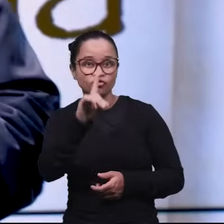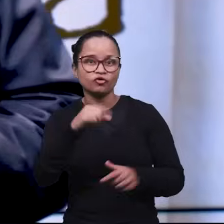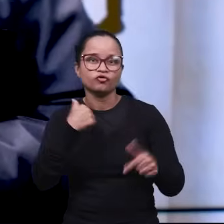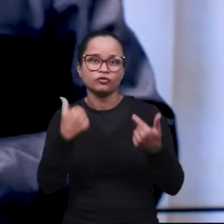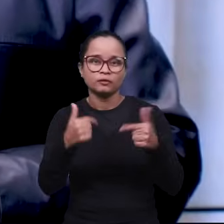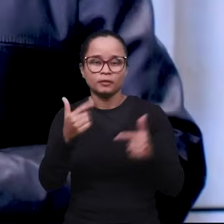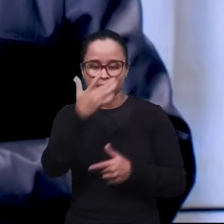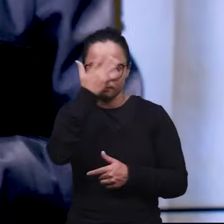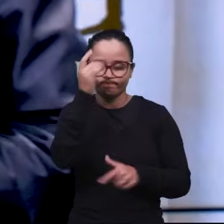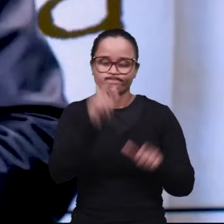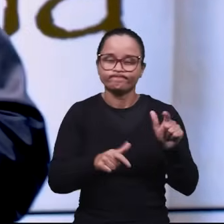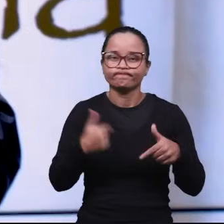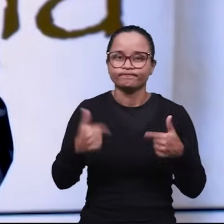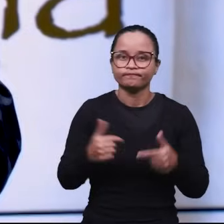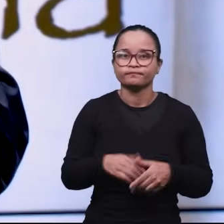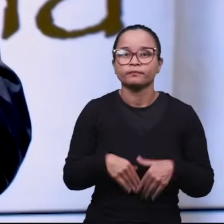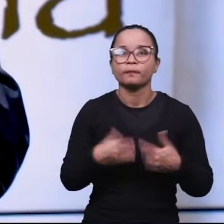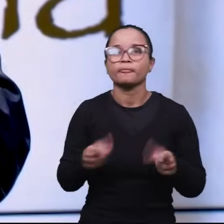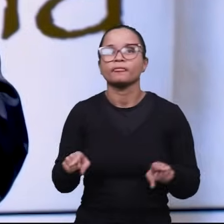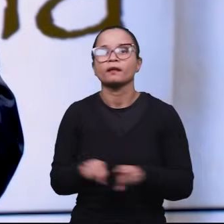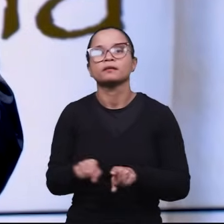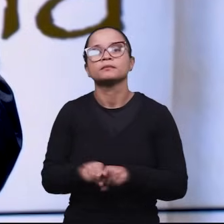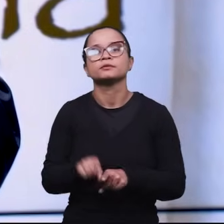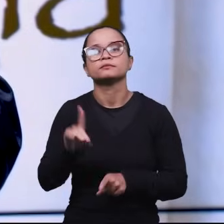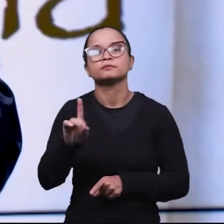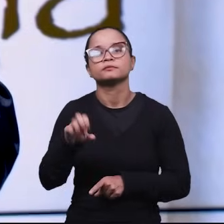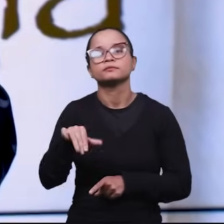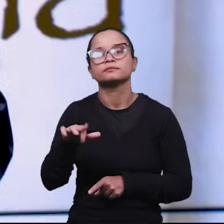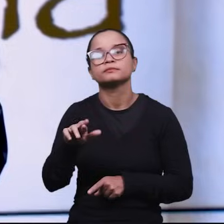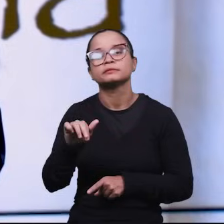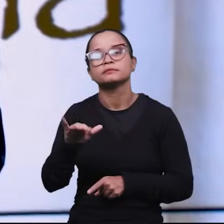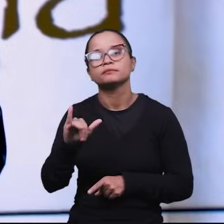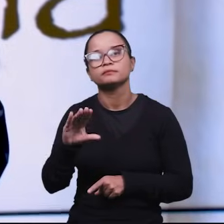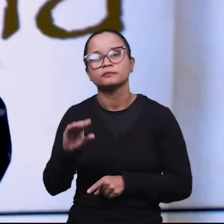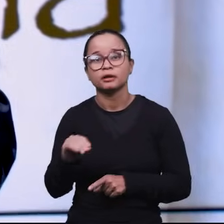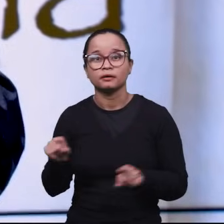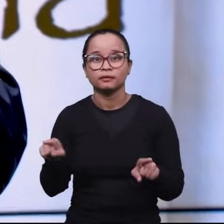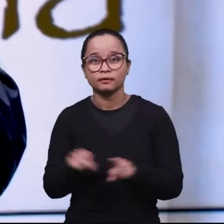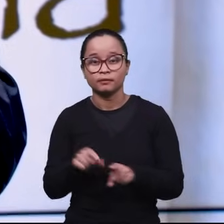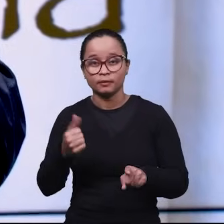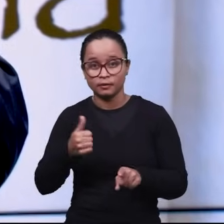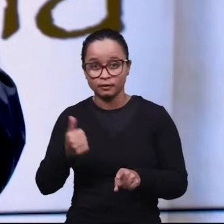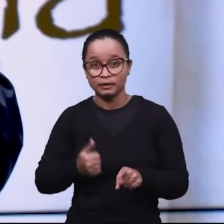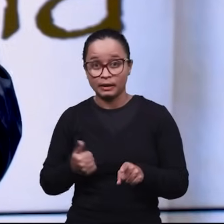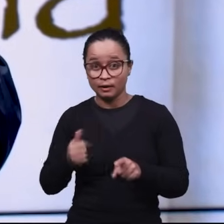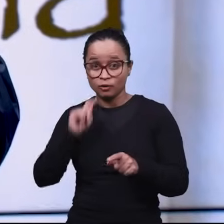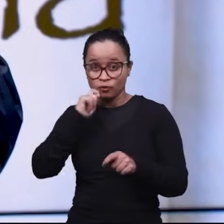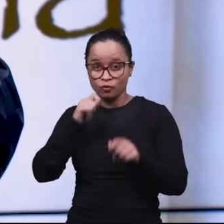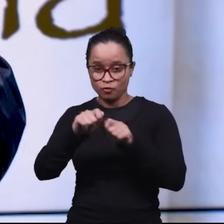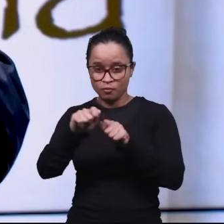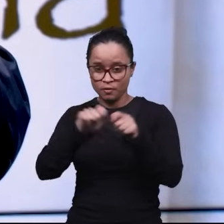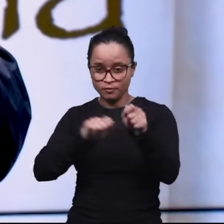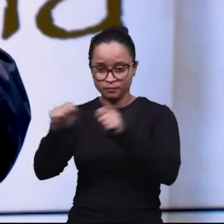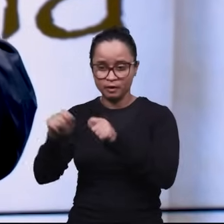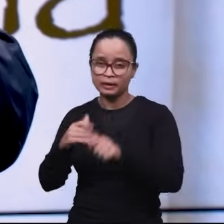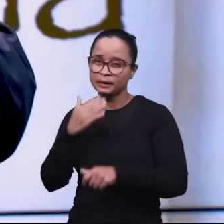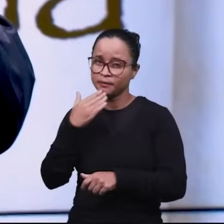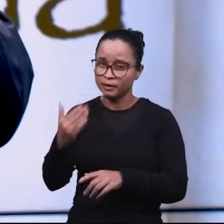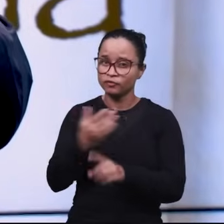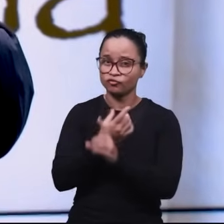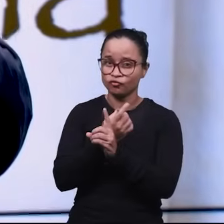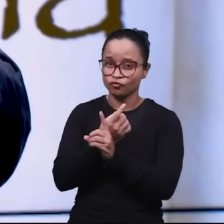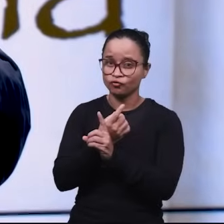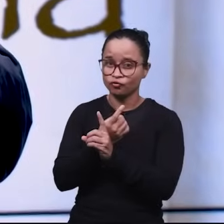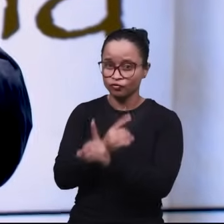O denário aparece também na primeira multiplicação dos pães, quando Jesus pede aos seus discípulos que